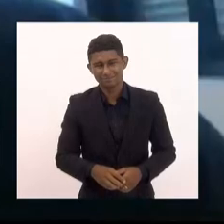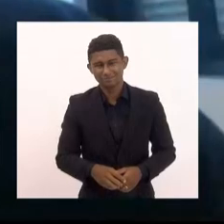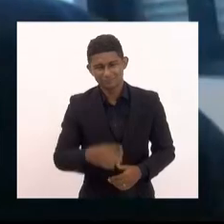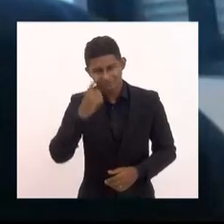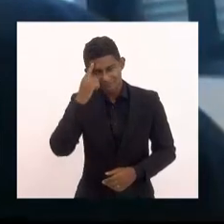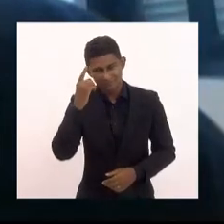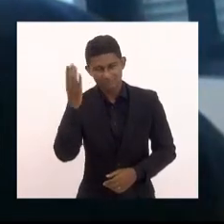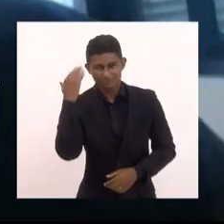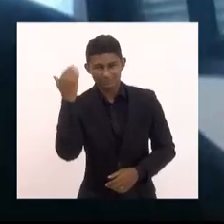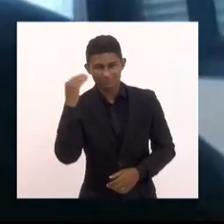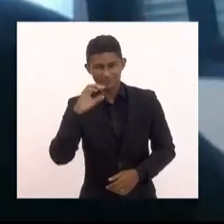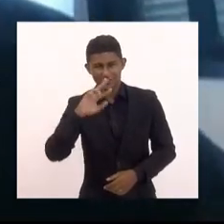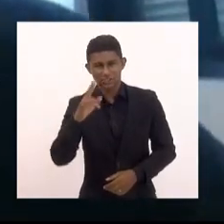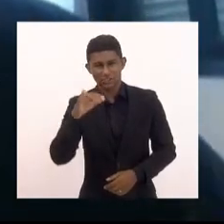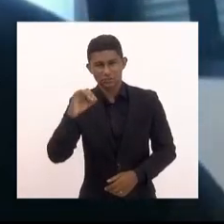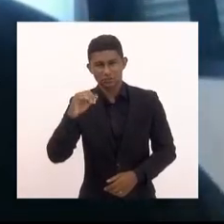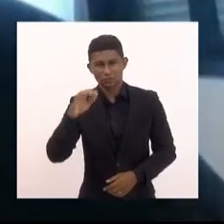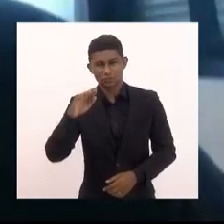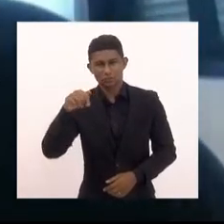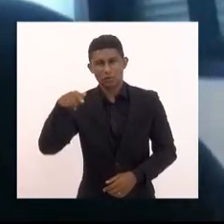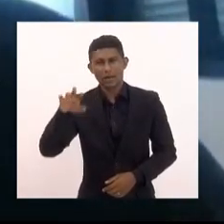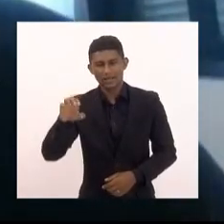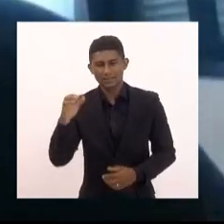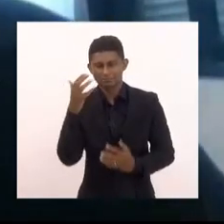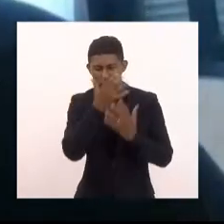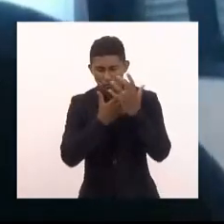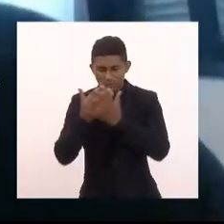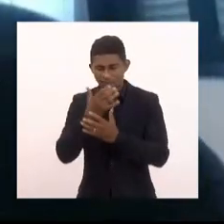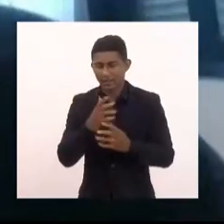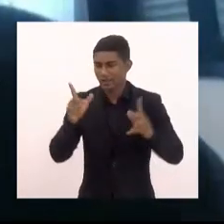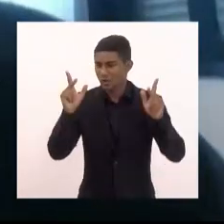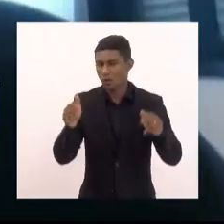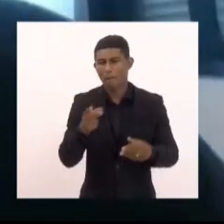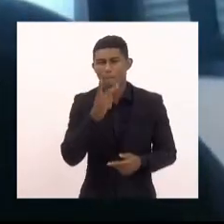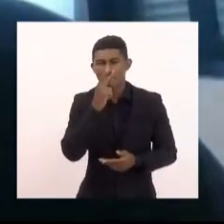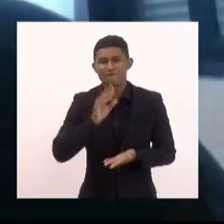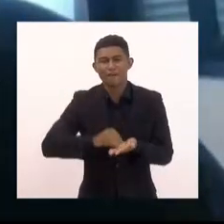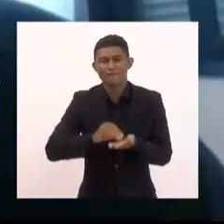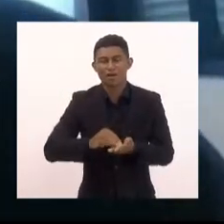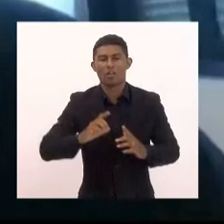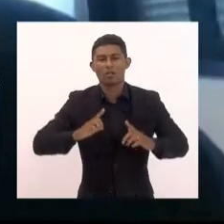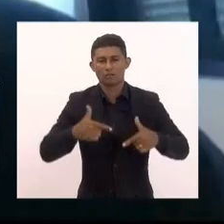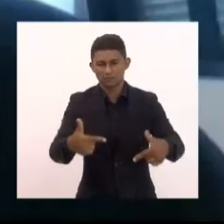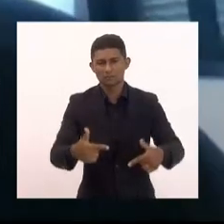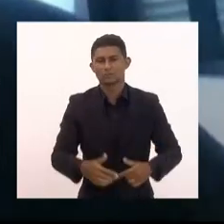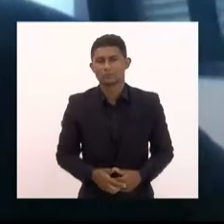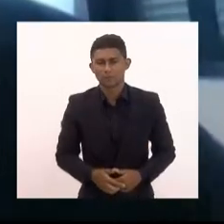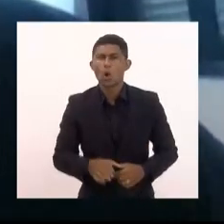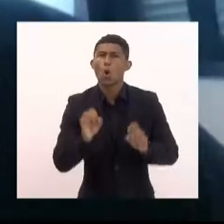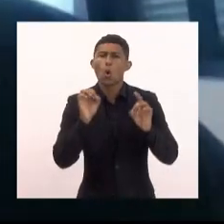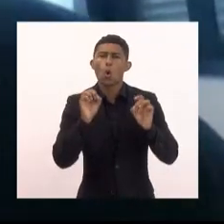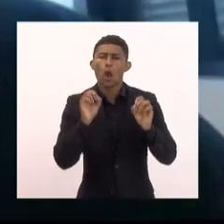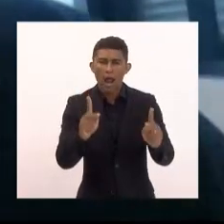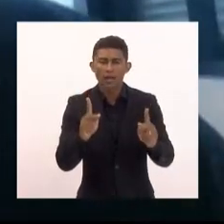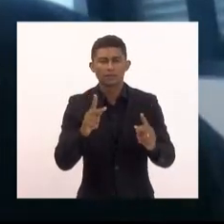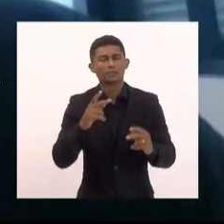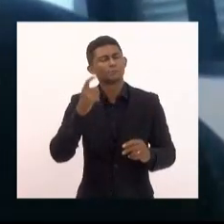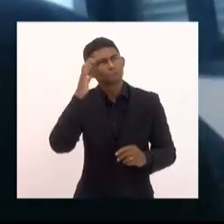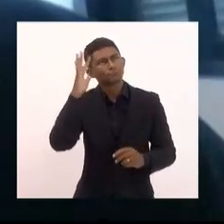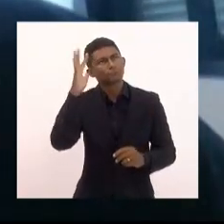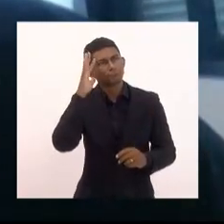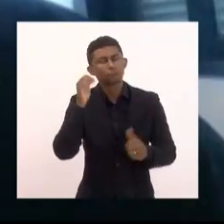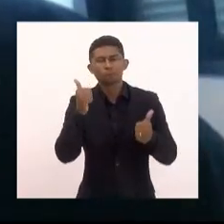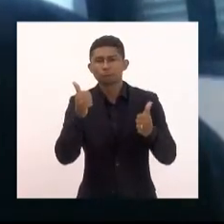Buarque no Fado Tropical. A intenção é sempre maravilhosa, vamos salvar o planeta. O